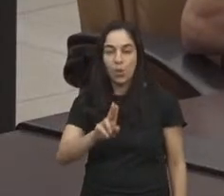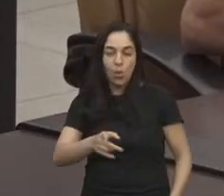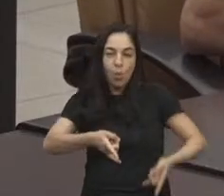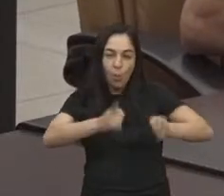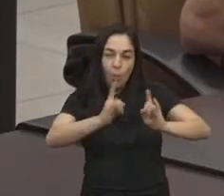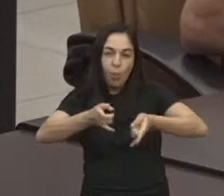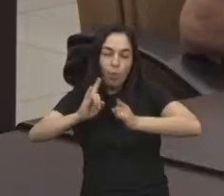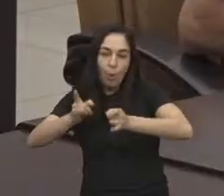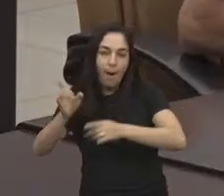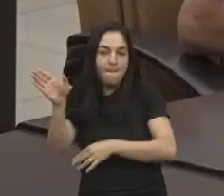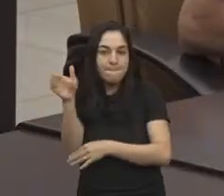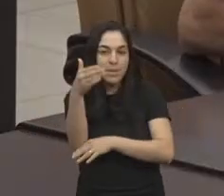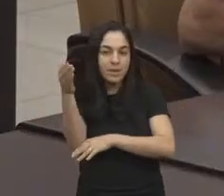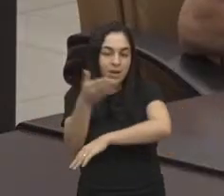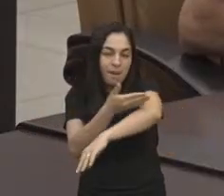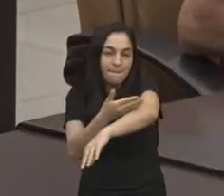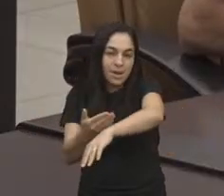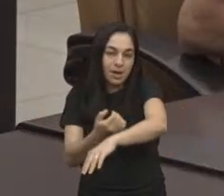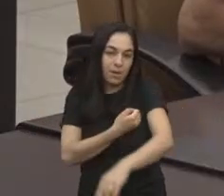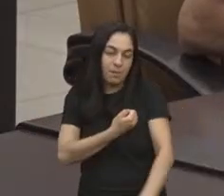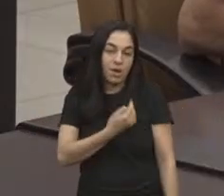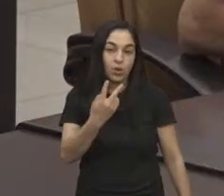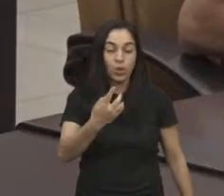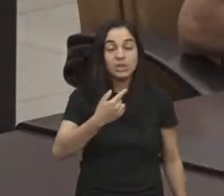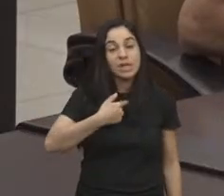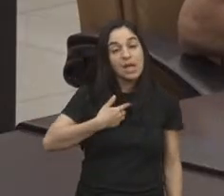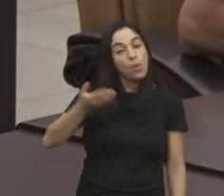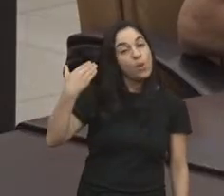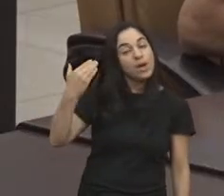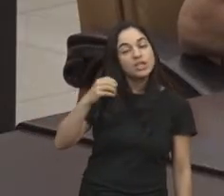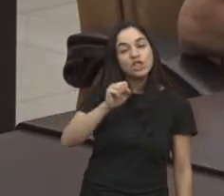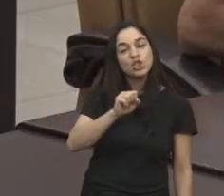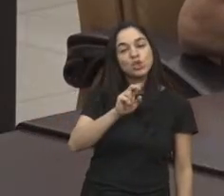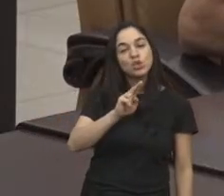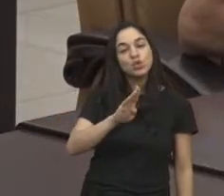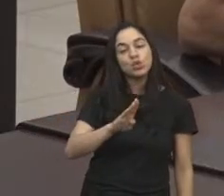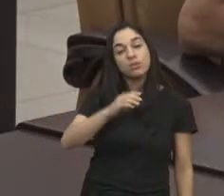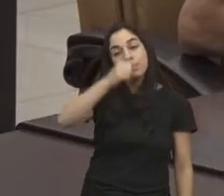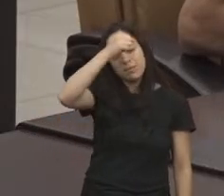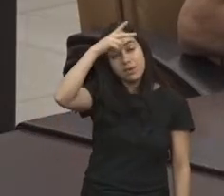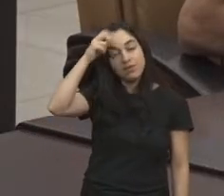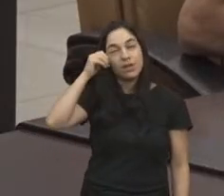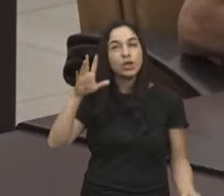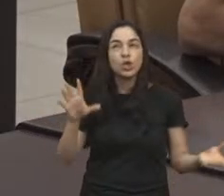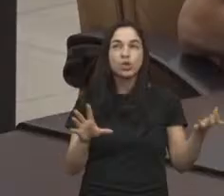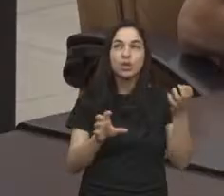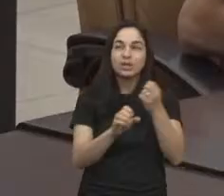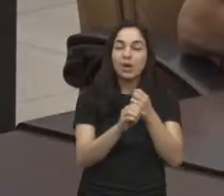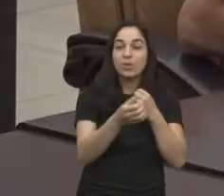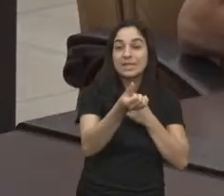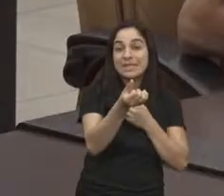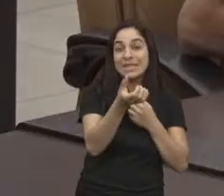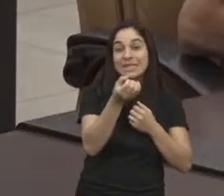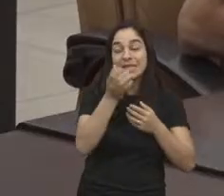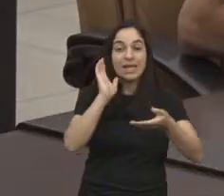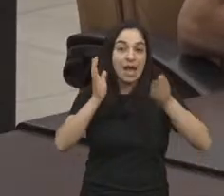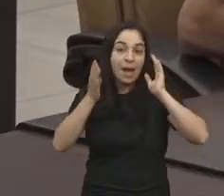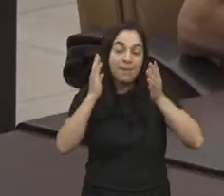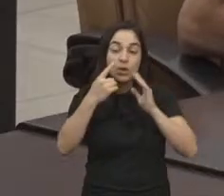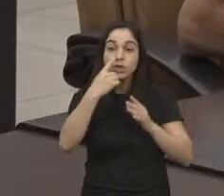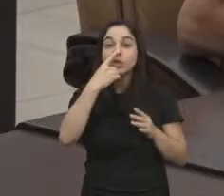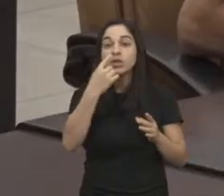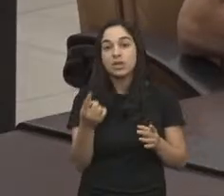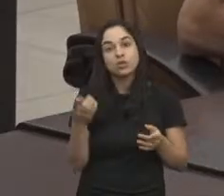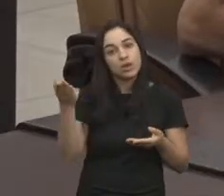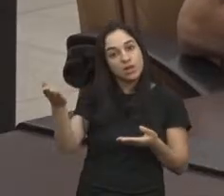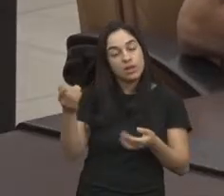Eu fui subprefeito no passado, naquela região ali eu retirei em torno de 60 caminhões, somente do CDHU. Então isso me